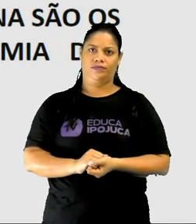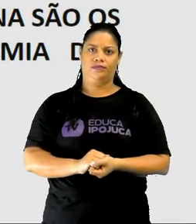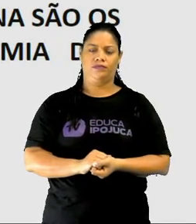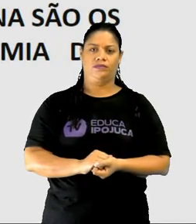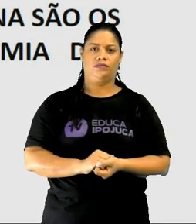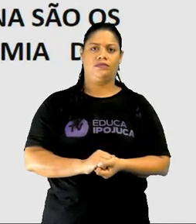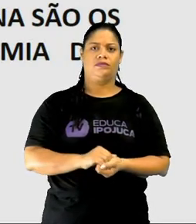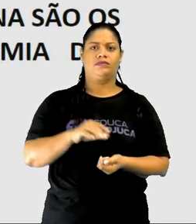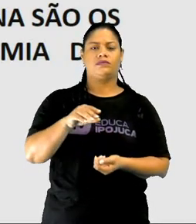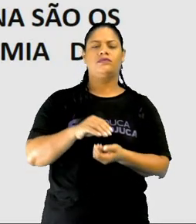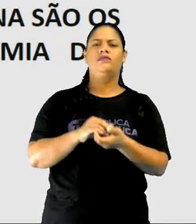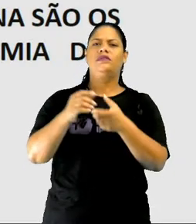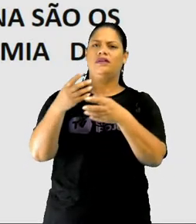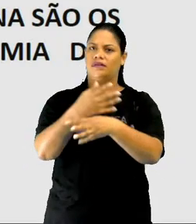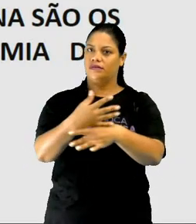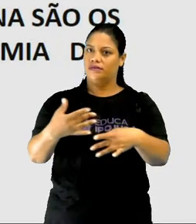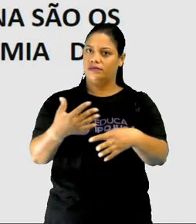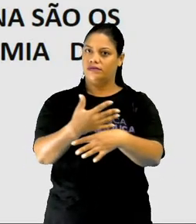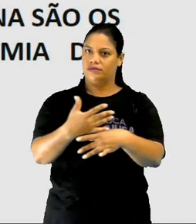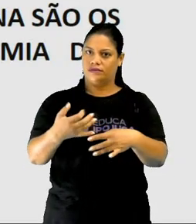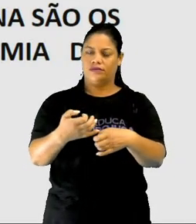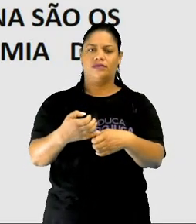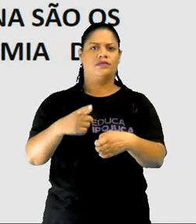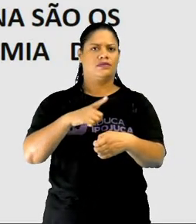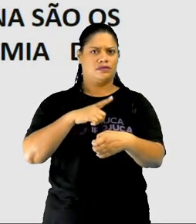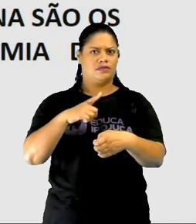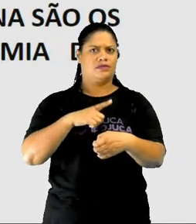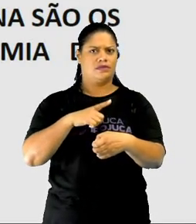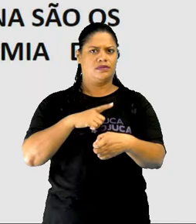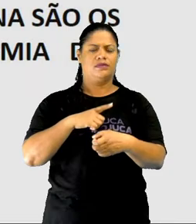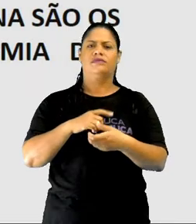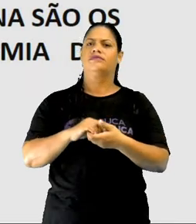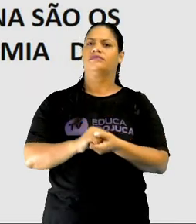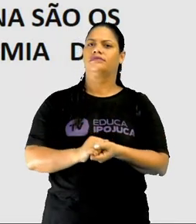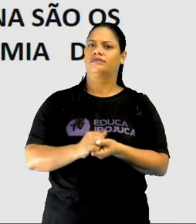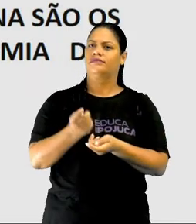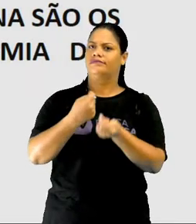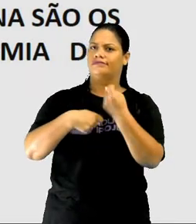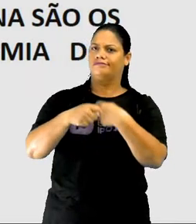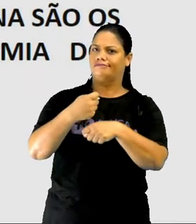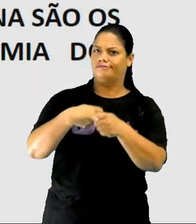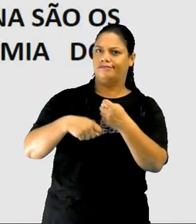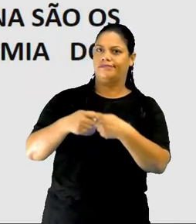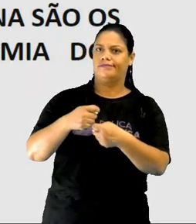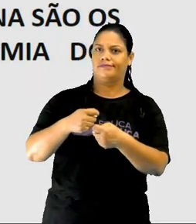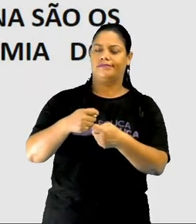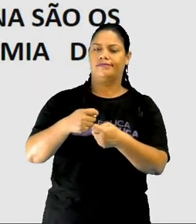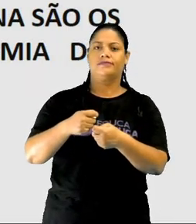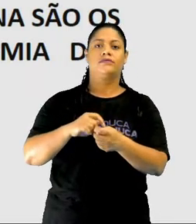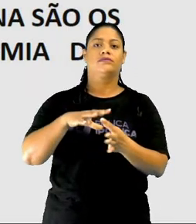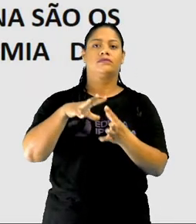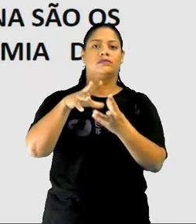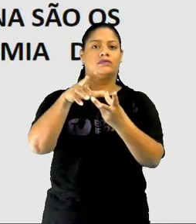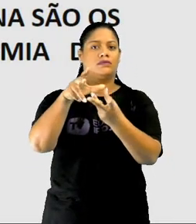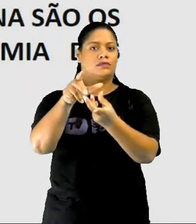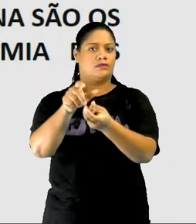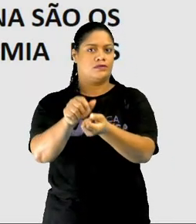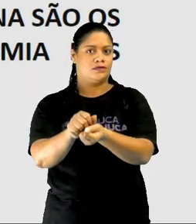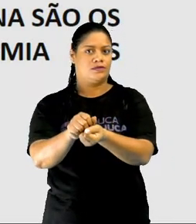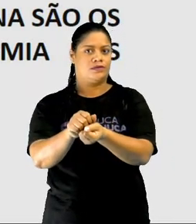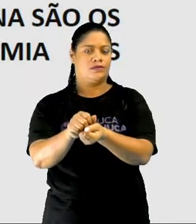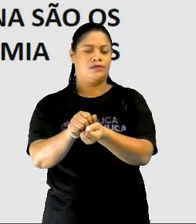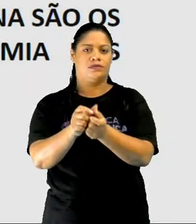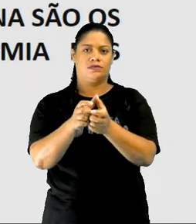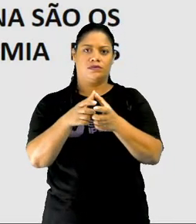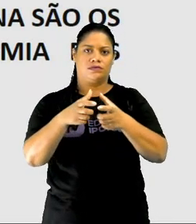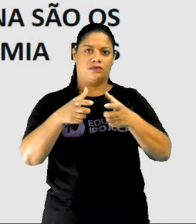europeias mantêm relação de exploração econômica com diversas partes do mundo. Com a